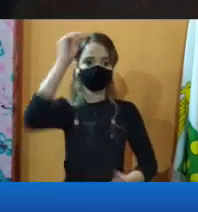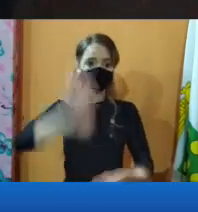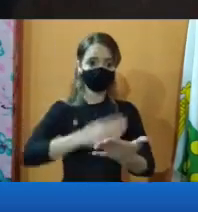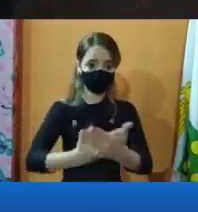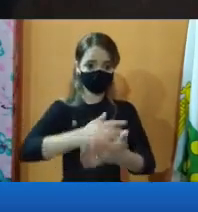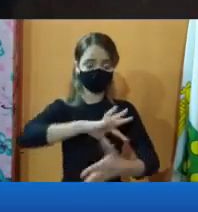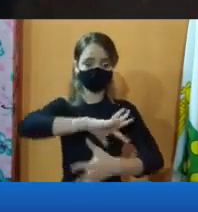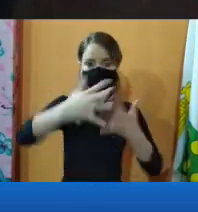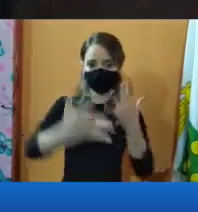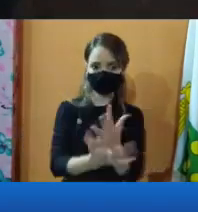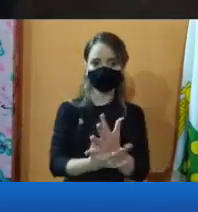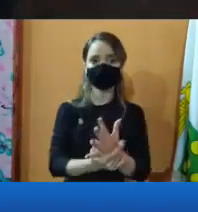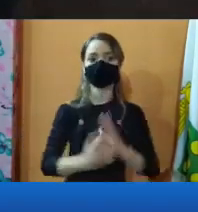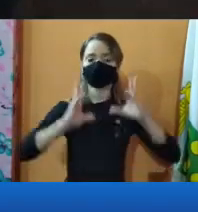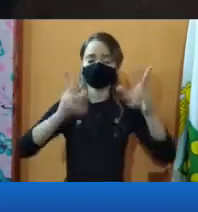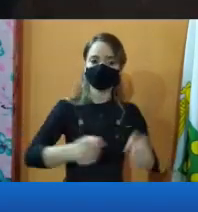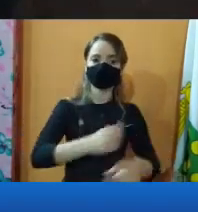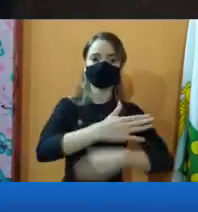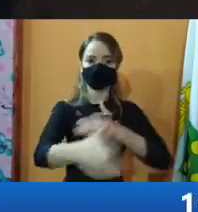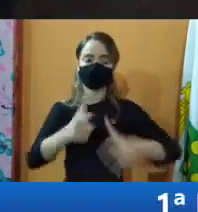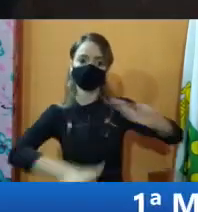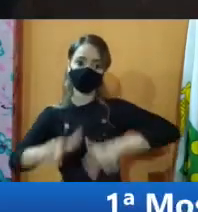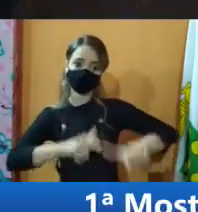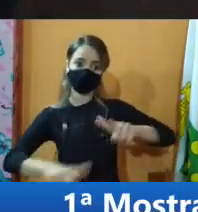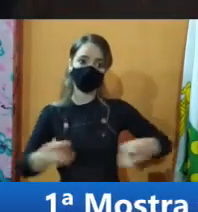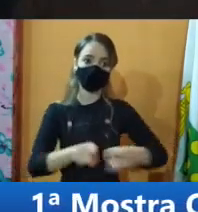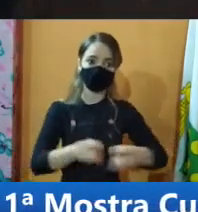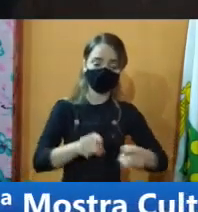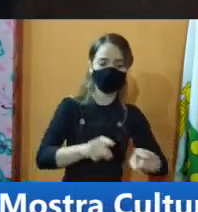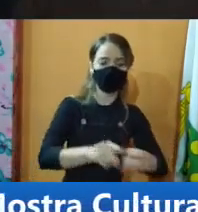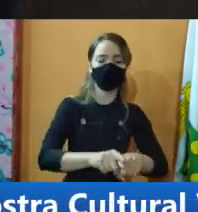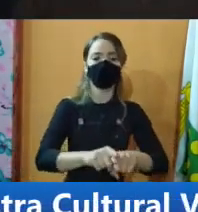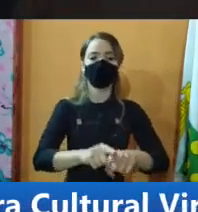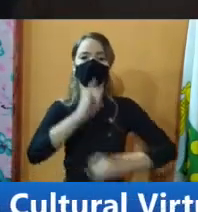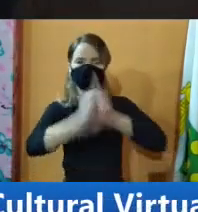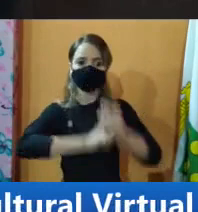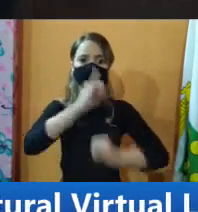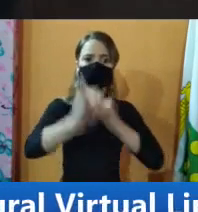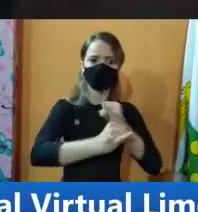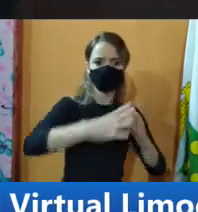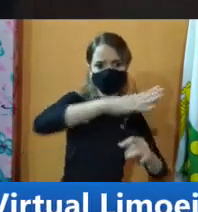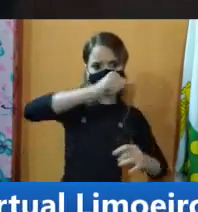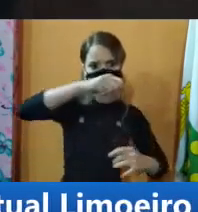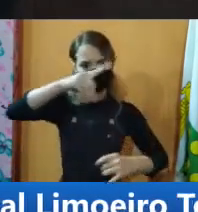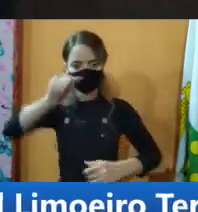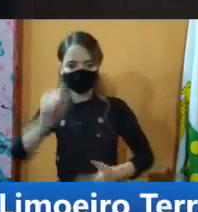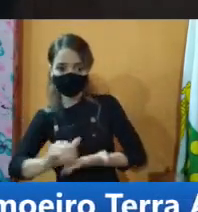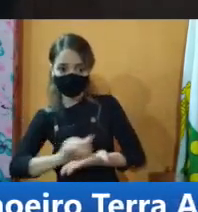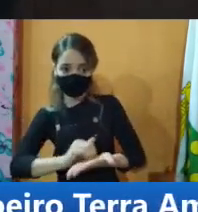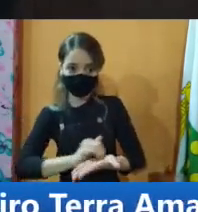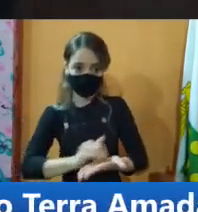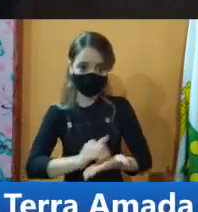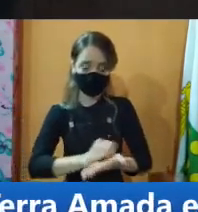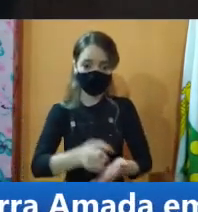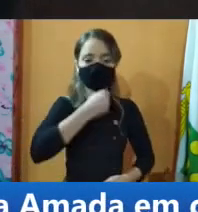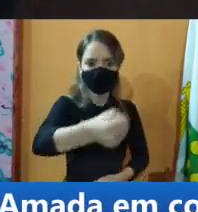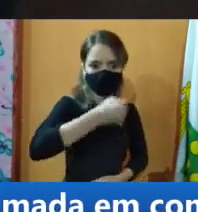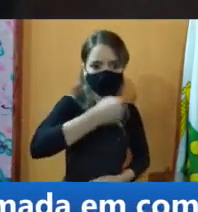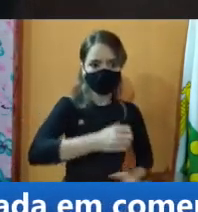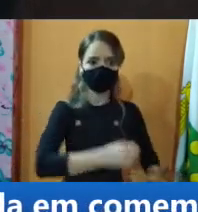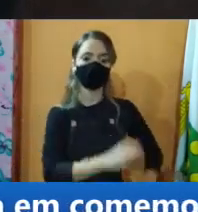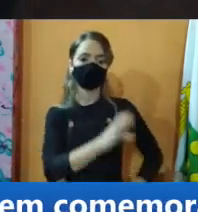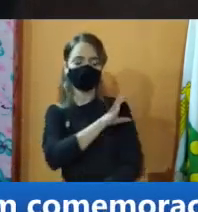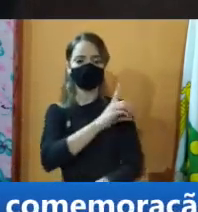de Libras, todo o pessoal que está por trás trabalhando, Júnior Silva, o nosso Cadu, secretário executivo de imprensa, coordenando a todos